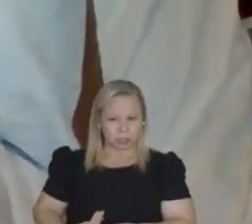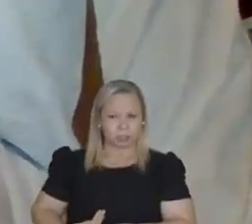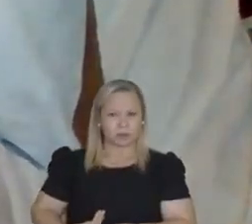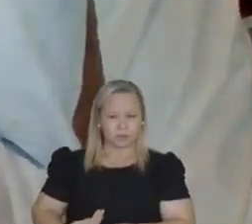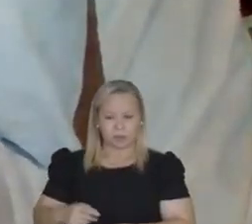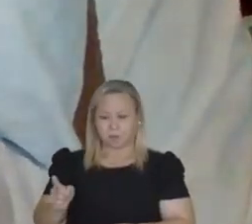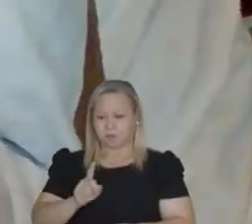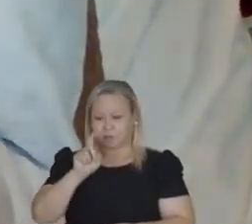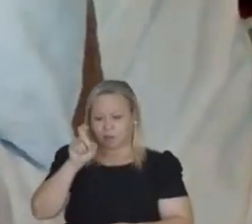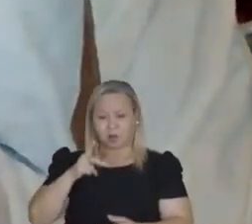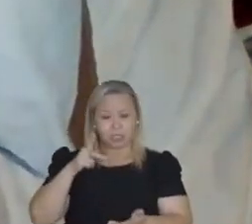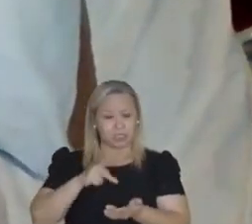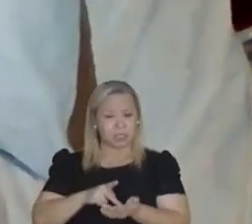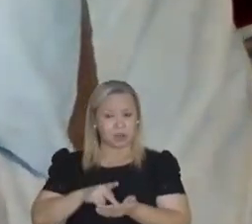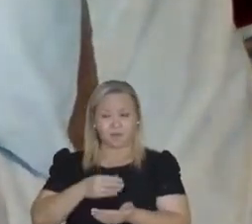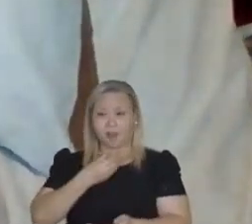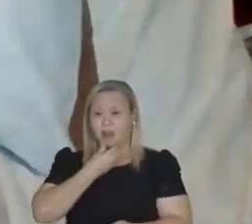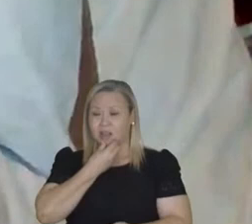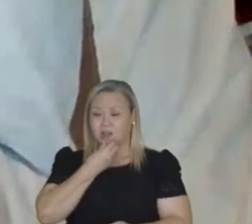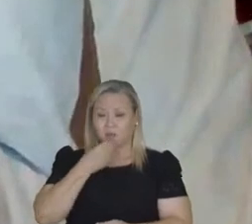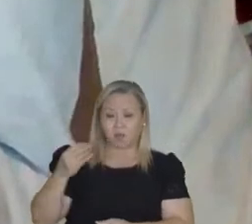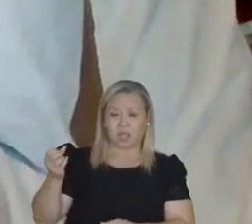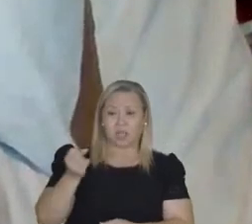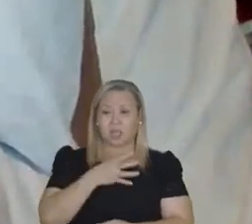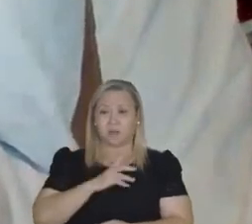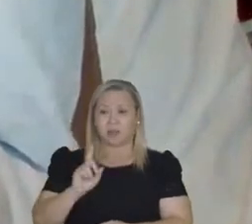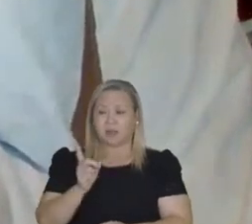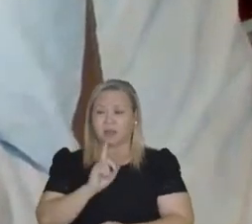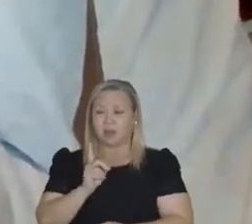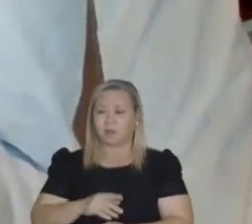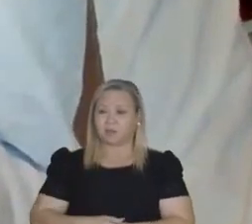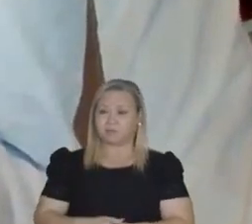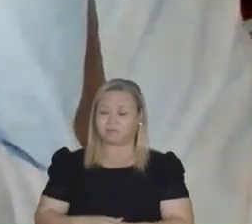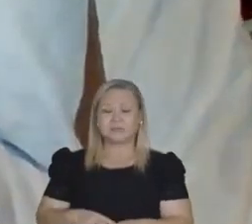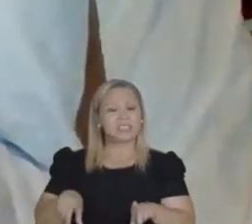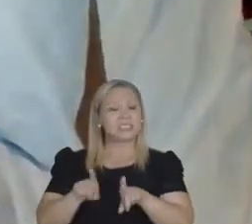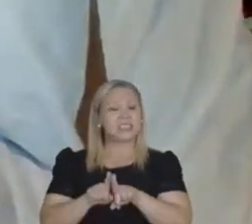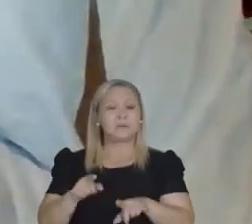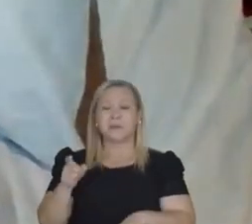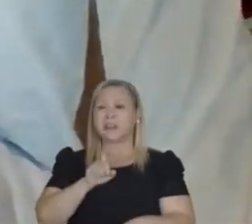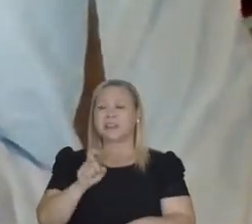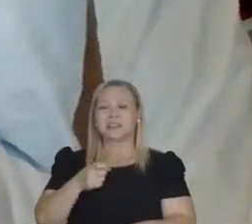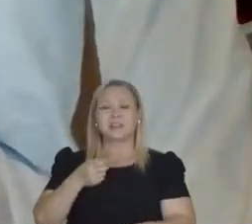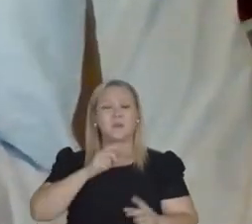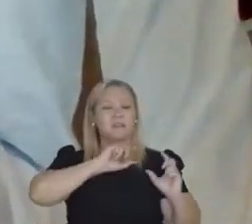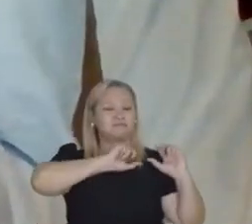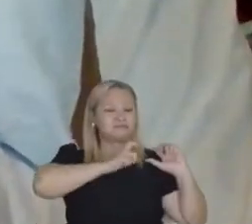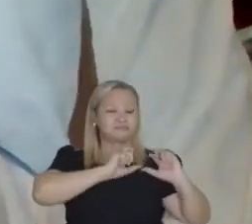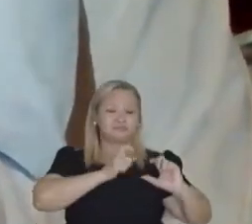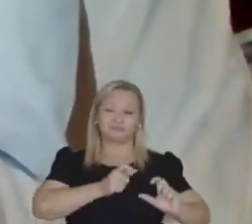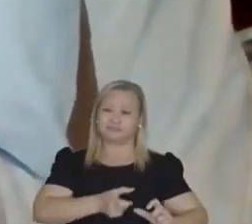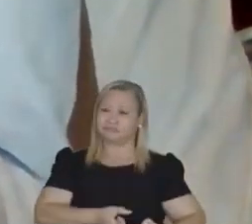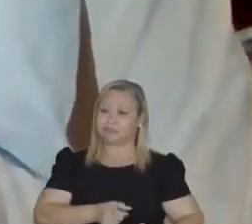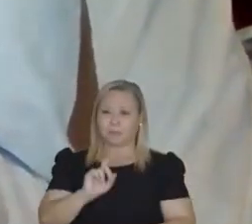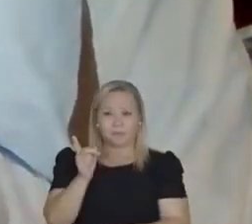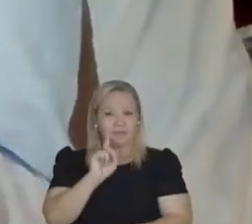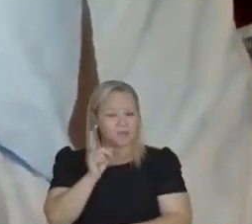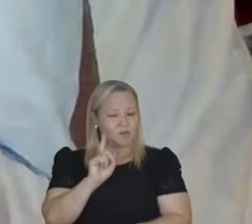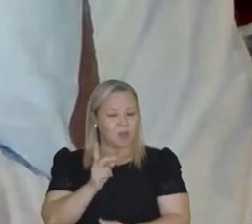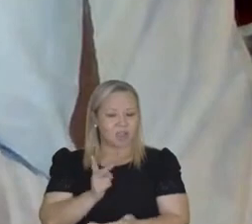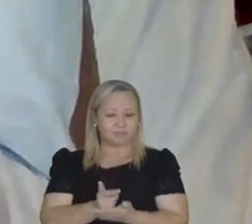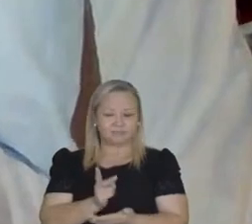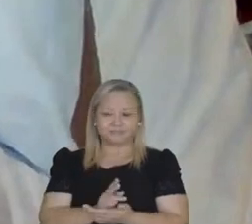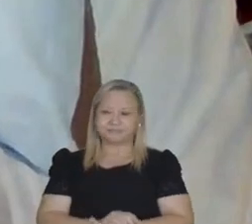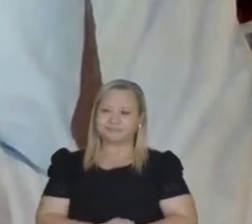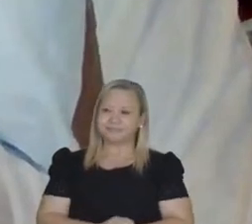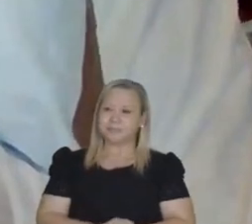é de fato liberal, mas ele também não é conservador, né?